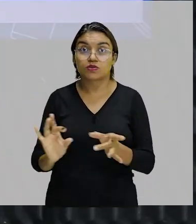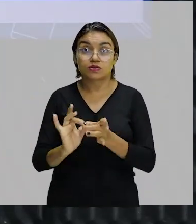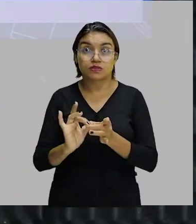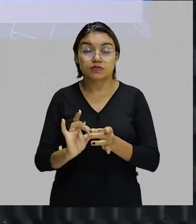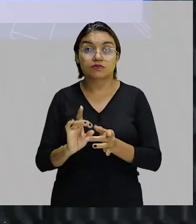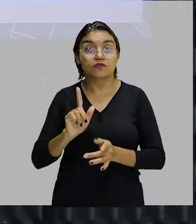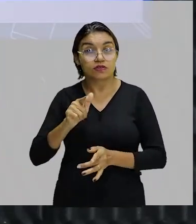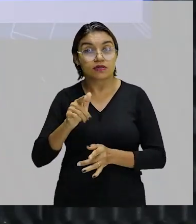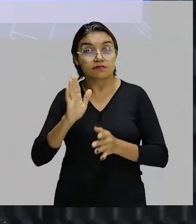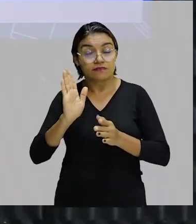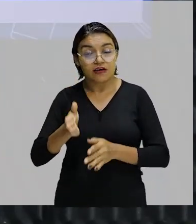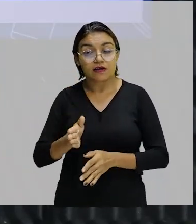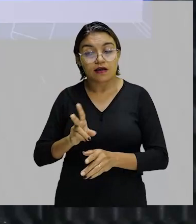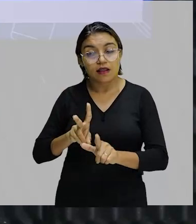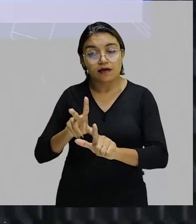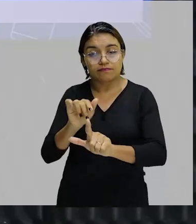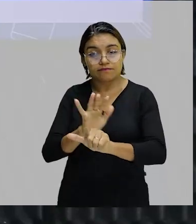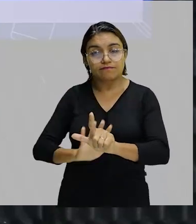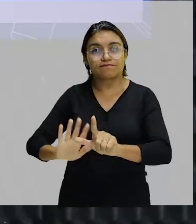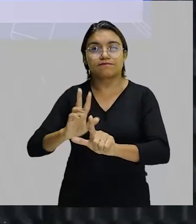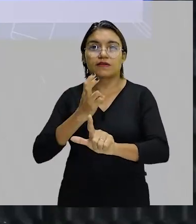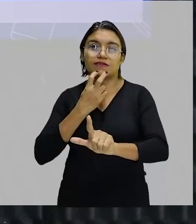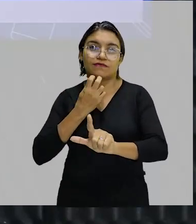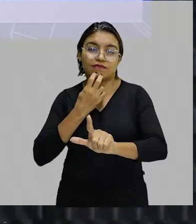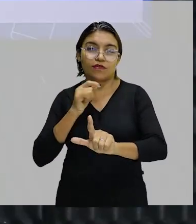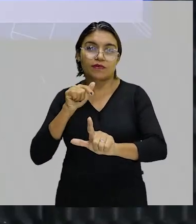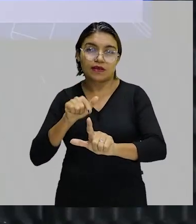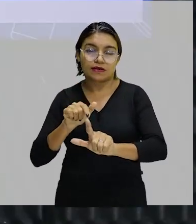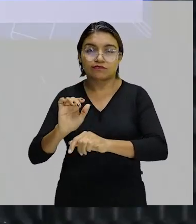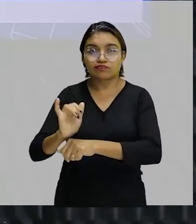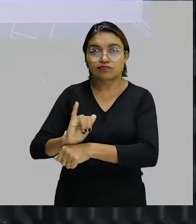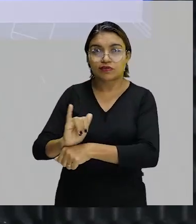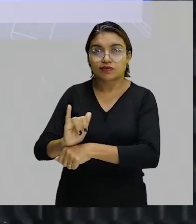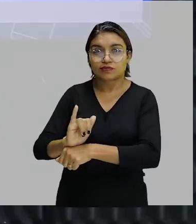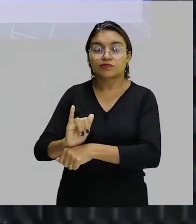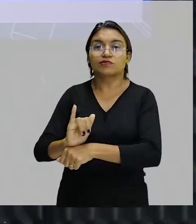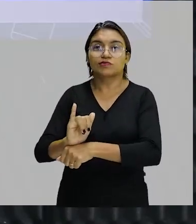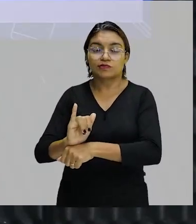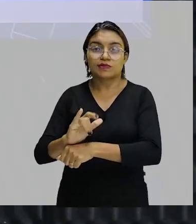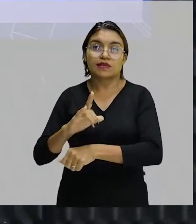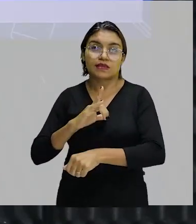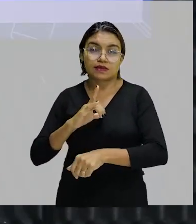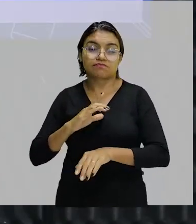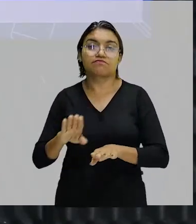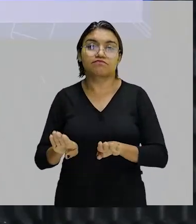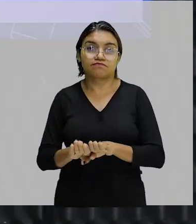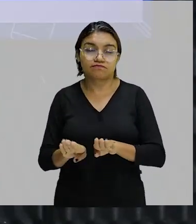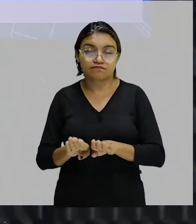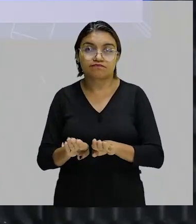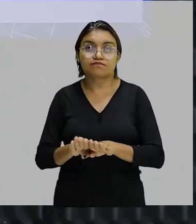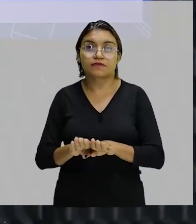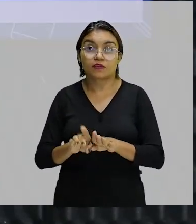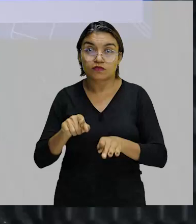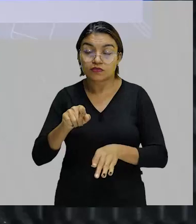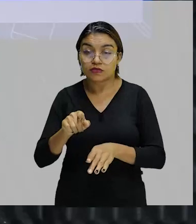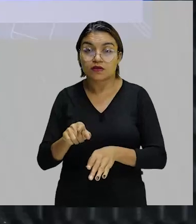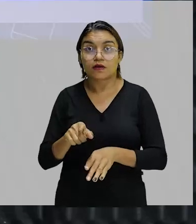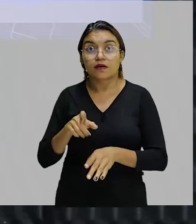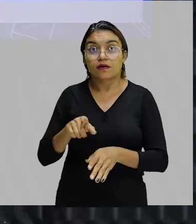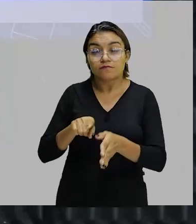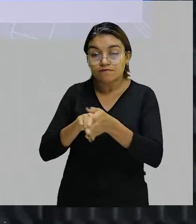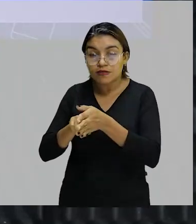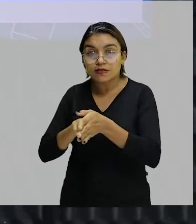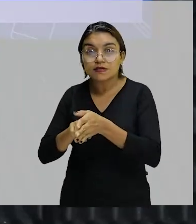tua disposição. Como eu bem te disse, vai lá no nosso canal do YouTube, Plataforma Gonçalves Dias, e lá está tudo à tua disposição. E tu podes